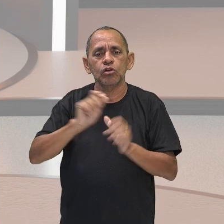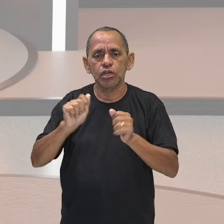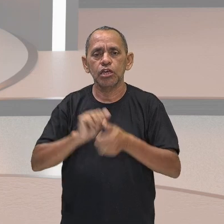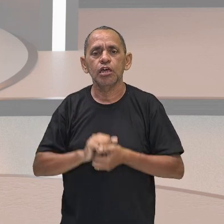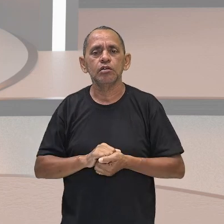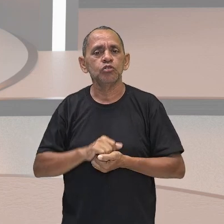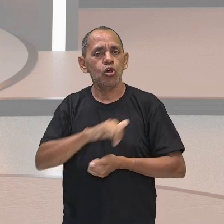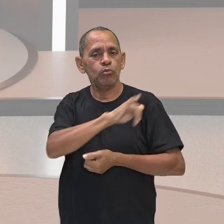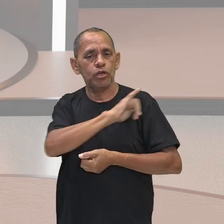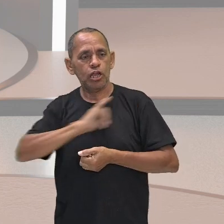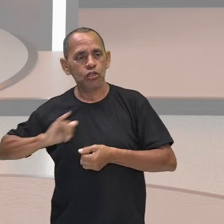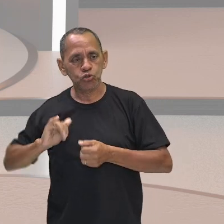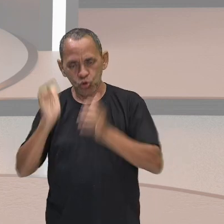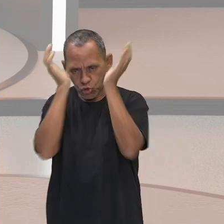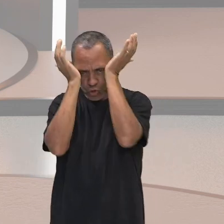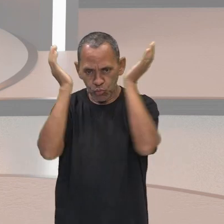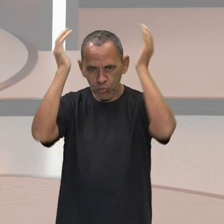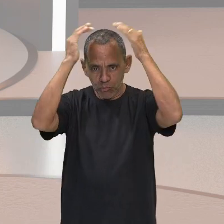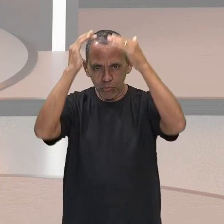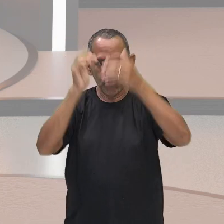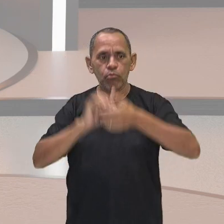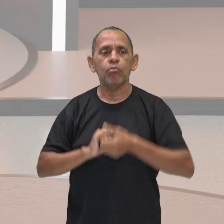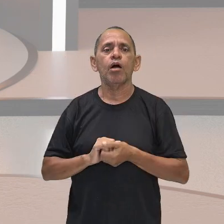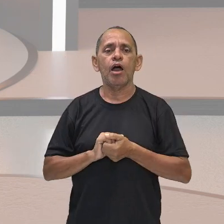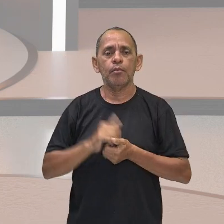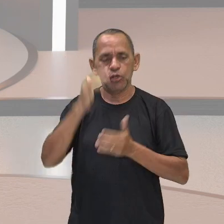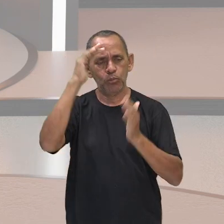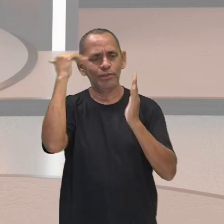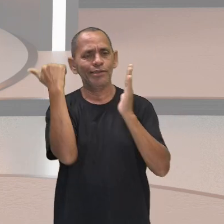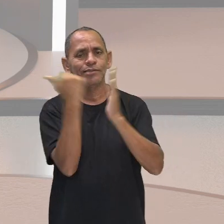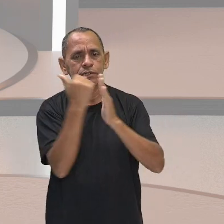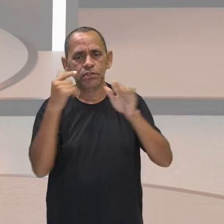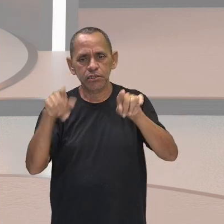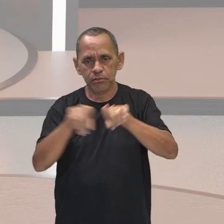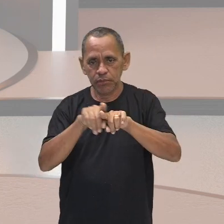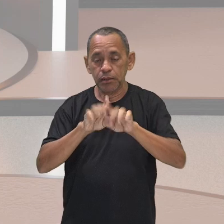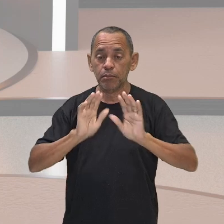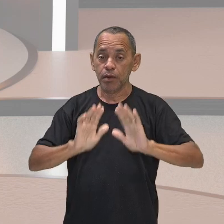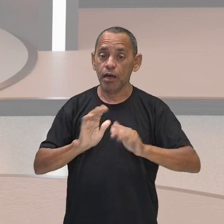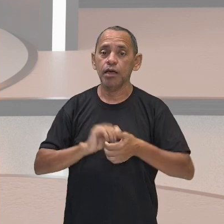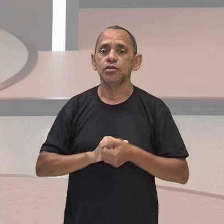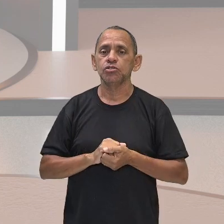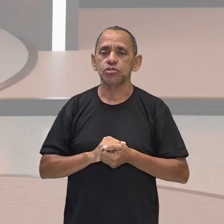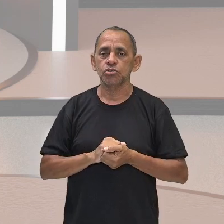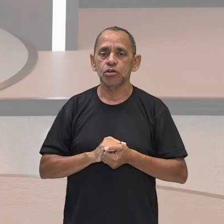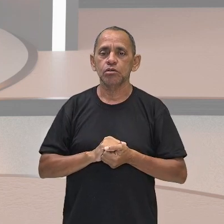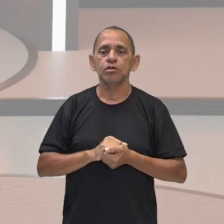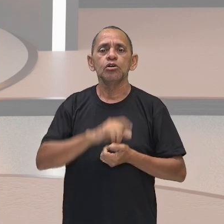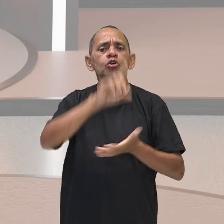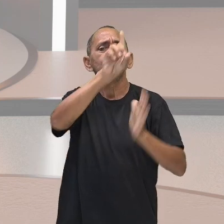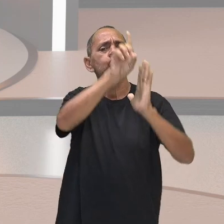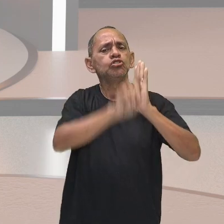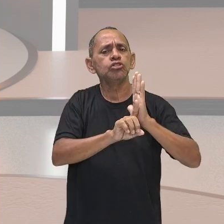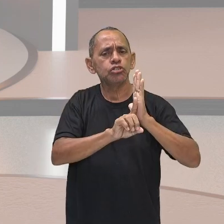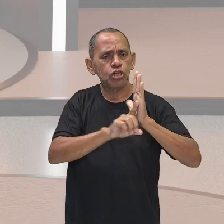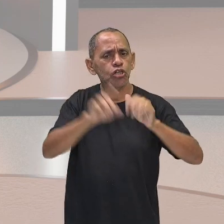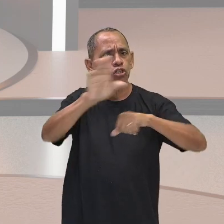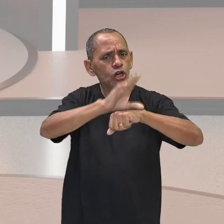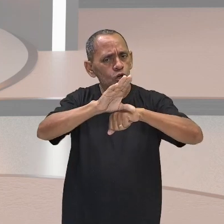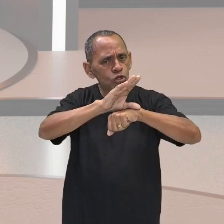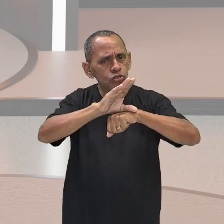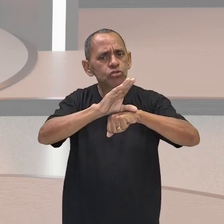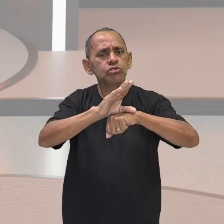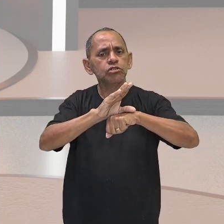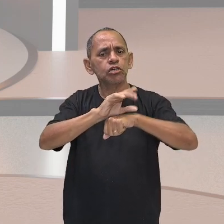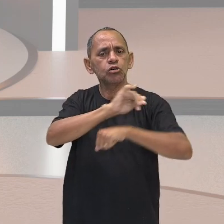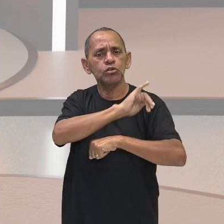tal, não deveria ter o direito ao beneplácito. Mas, fazendo valer então o direito que a Constituição do Império lhe